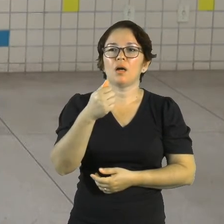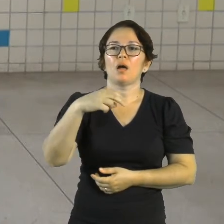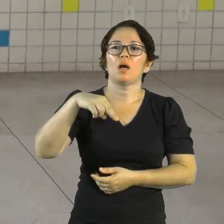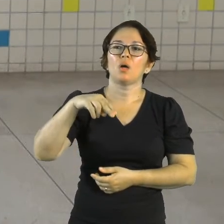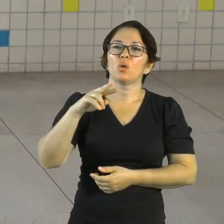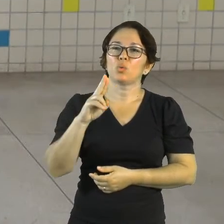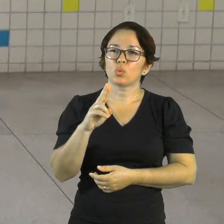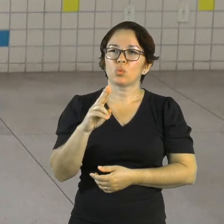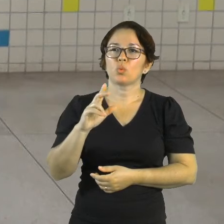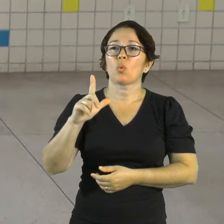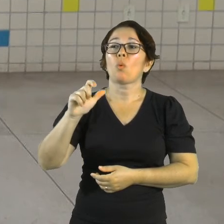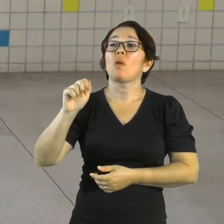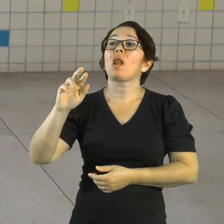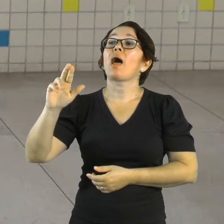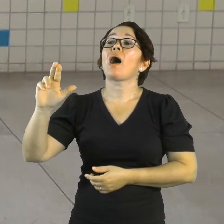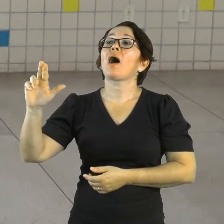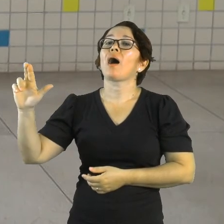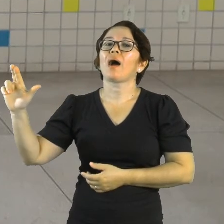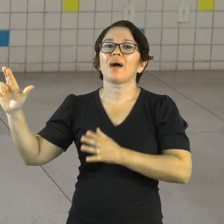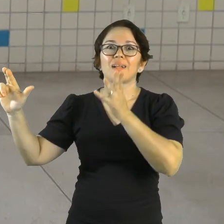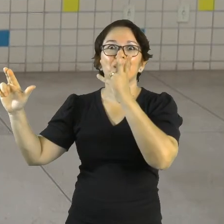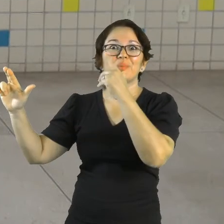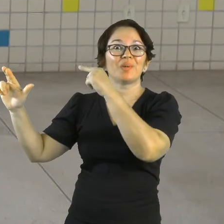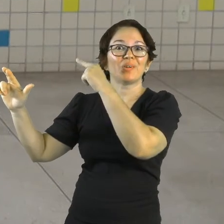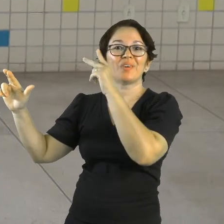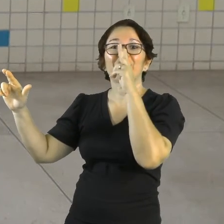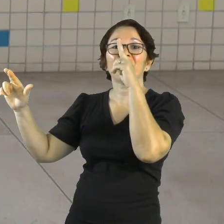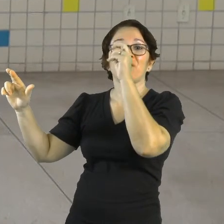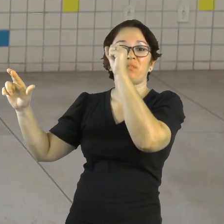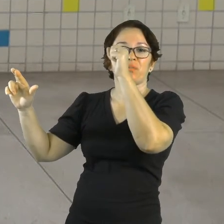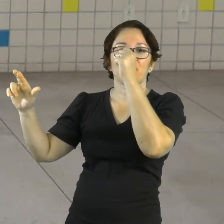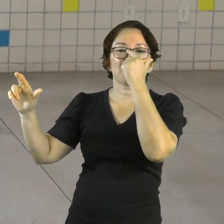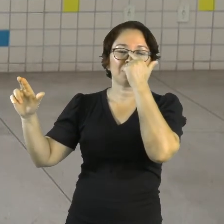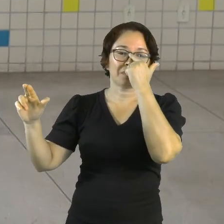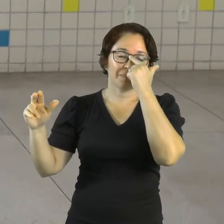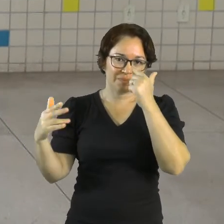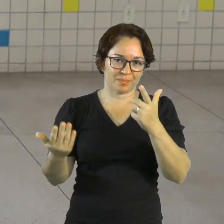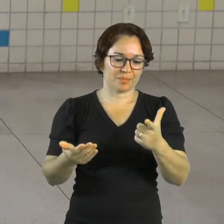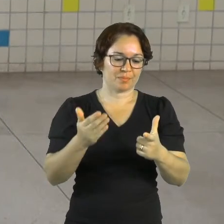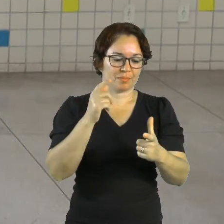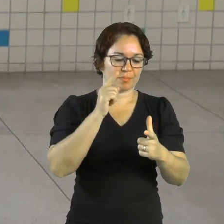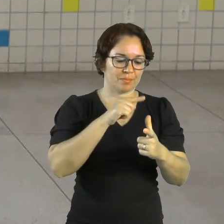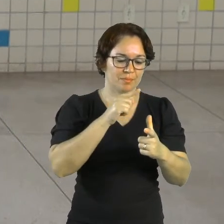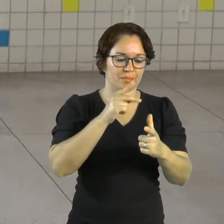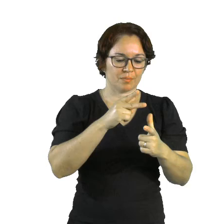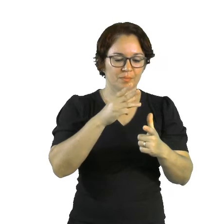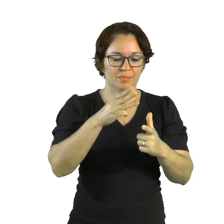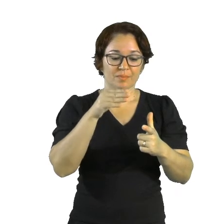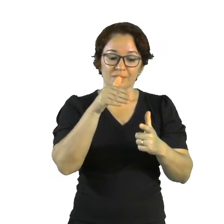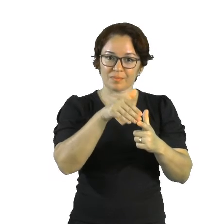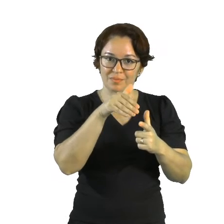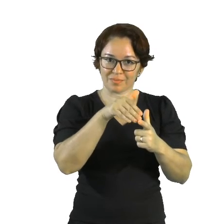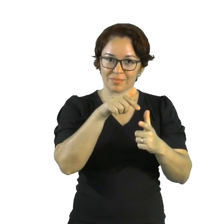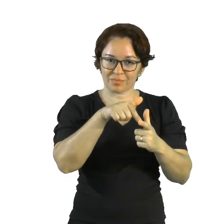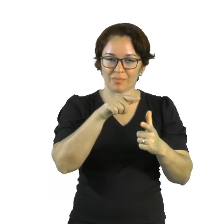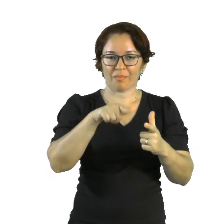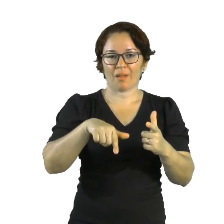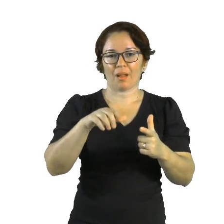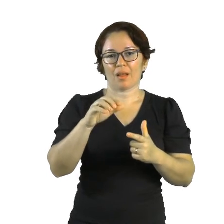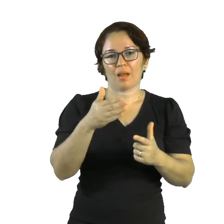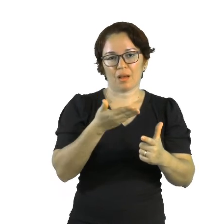Anular. A última sílaba é a sílaba tônica. Então, ela é chamada de